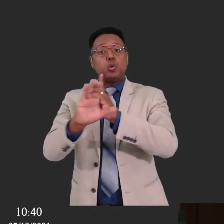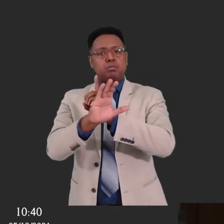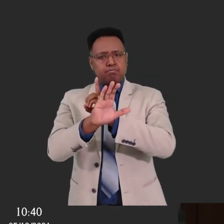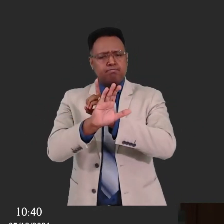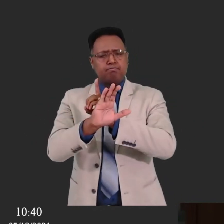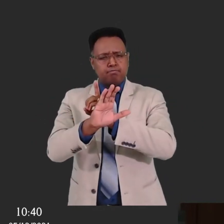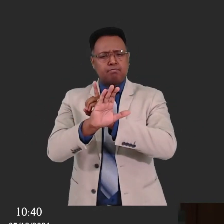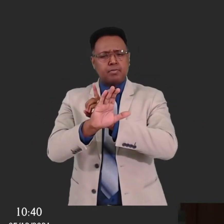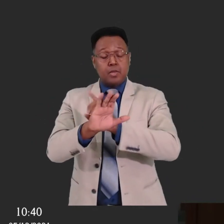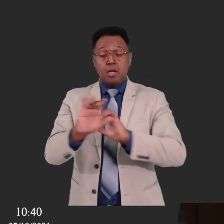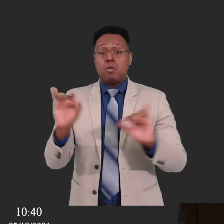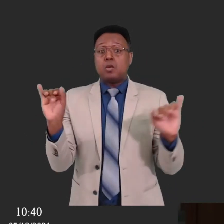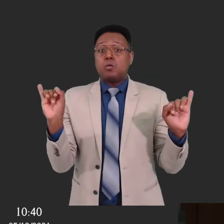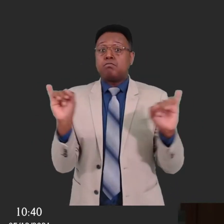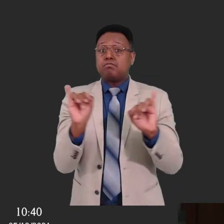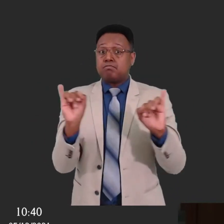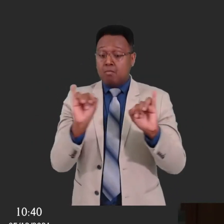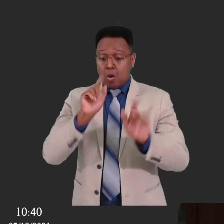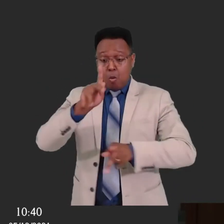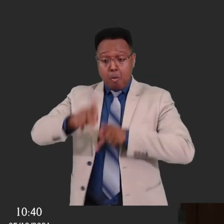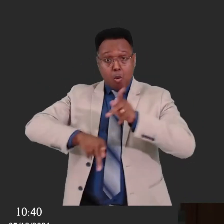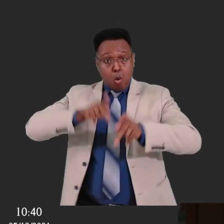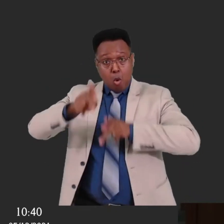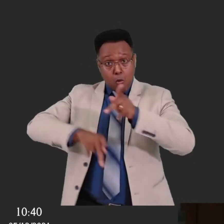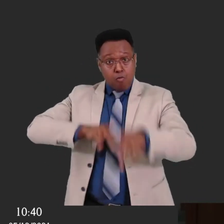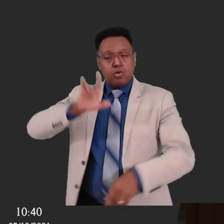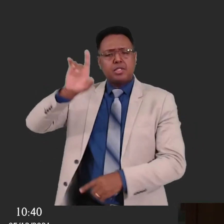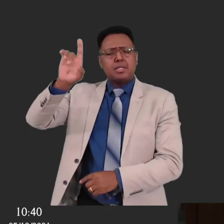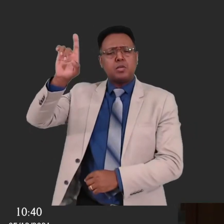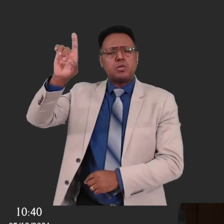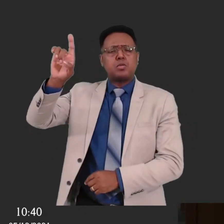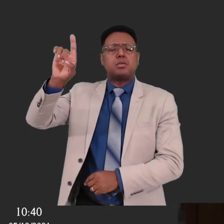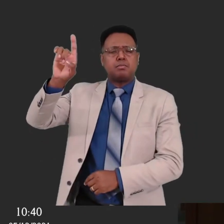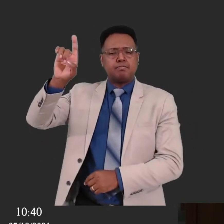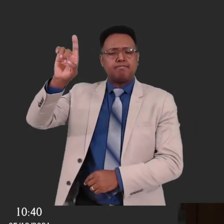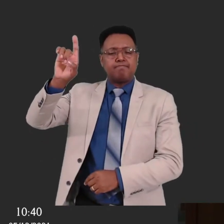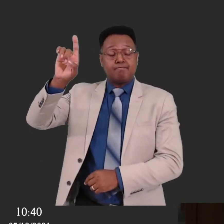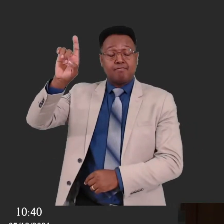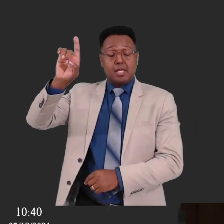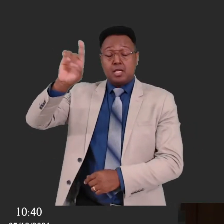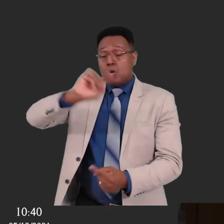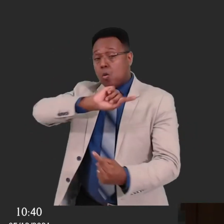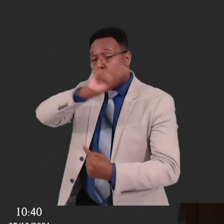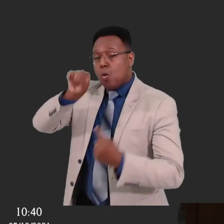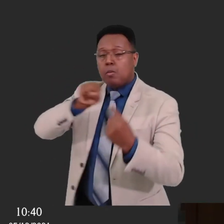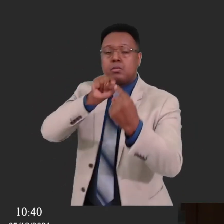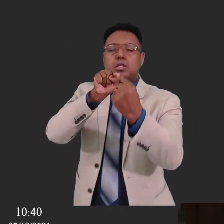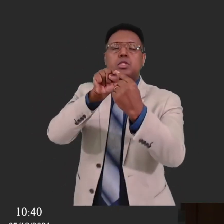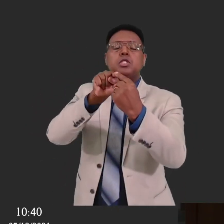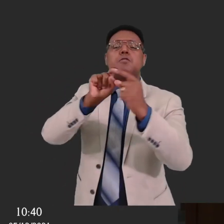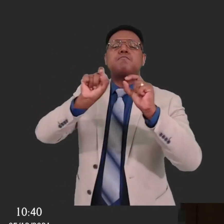o povo vai à casa do Senhor com a boa intenção de buscar aquilo que é do alto,